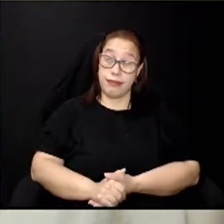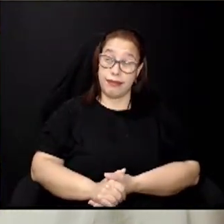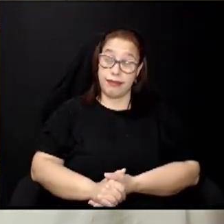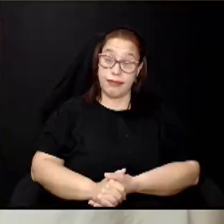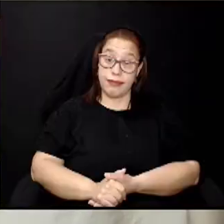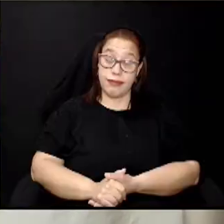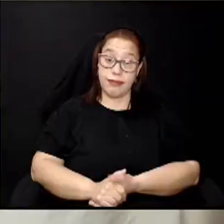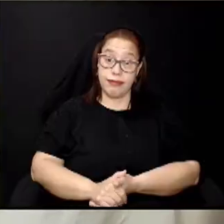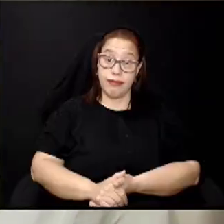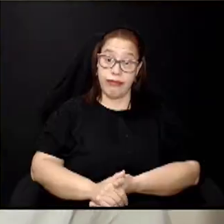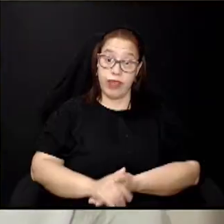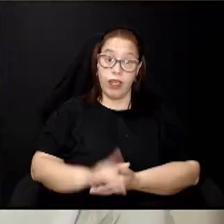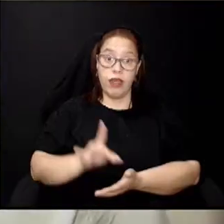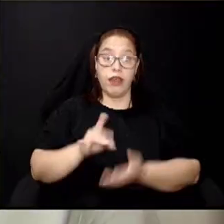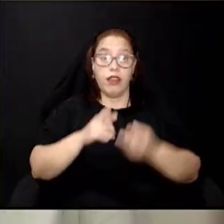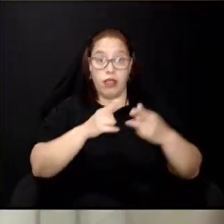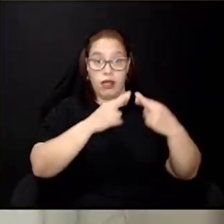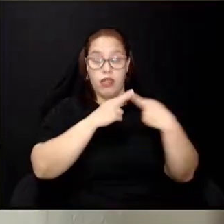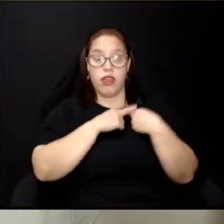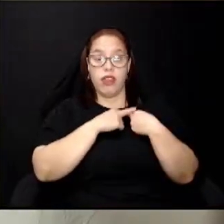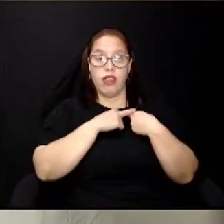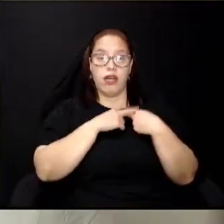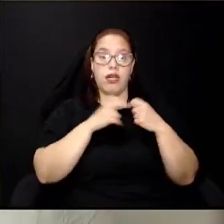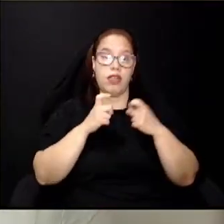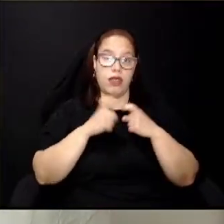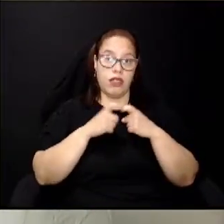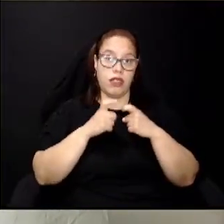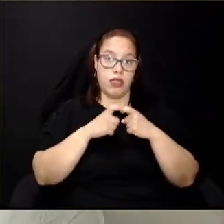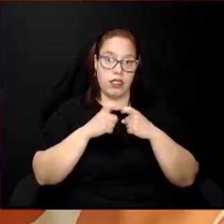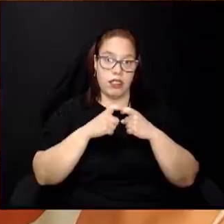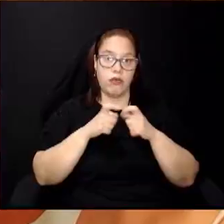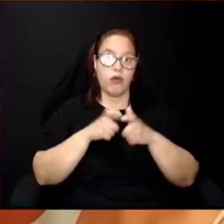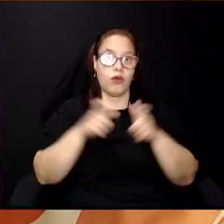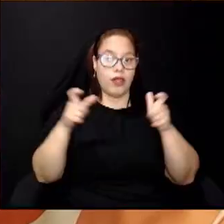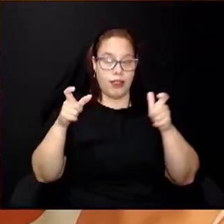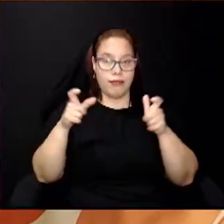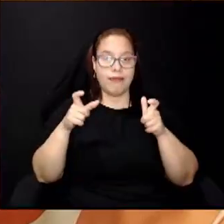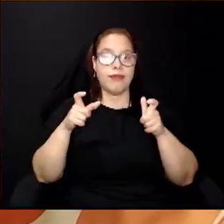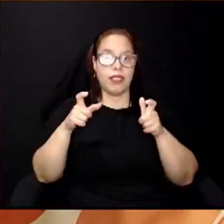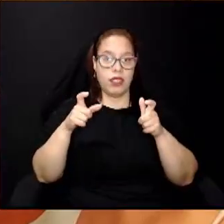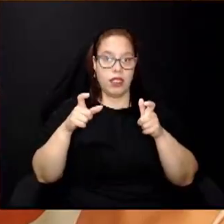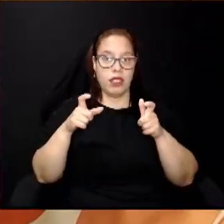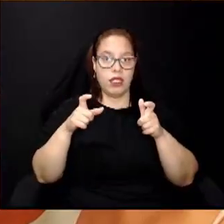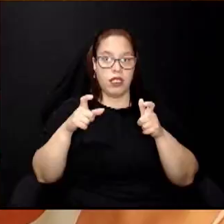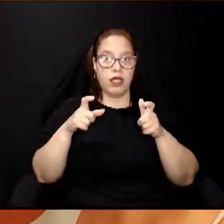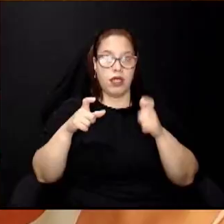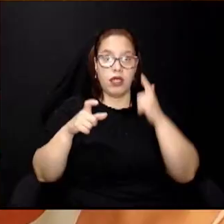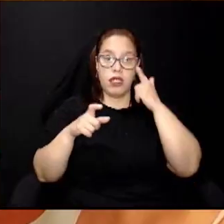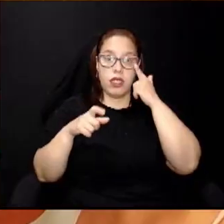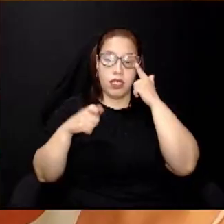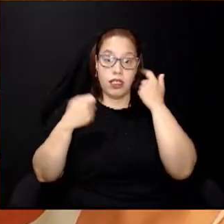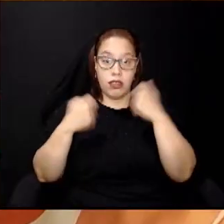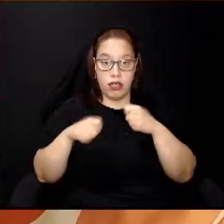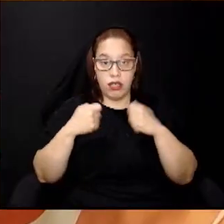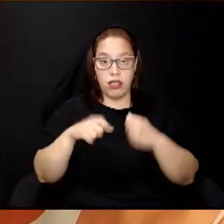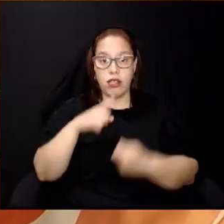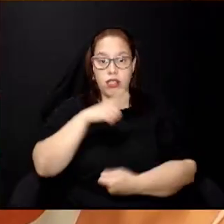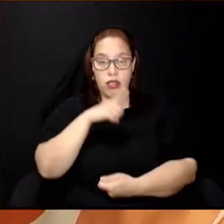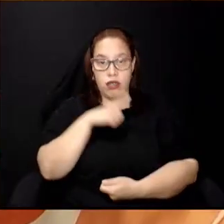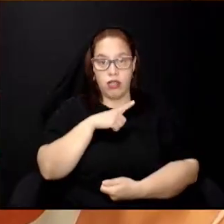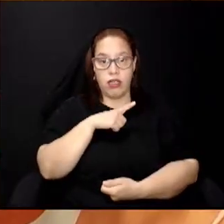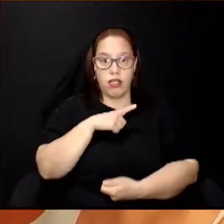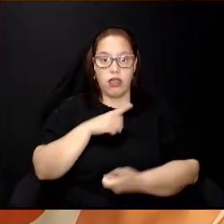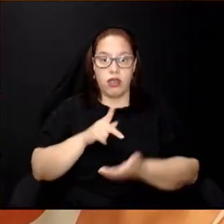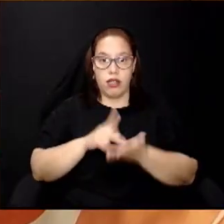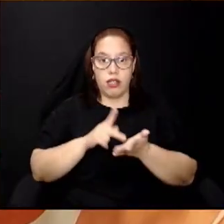que a responsabilidade dos médicos ela é muito grande, né? E a gente precisa ter realmente